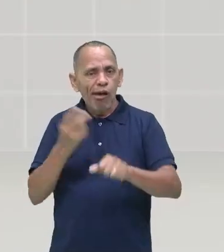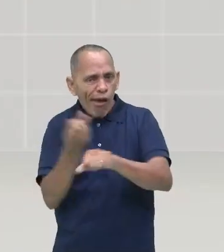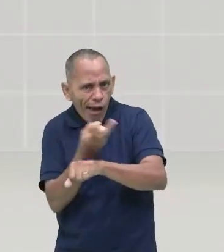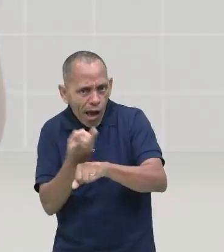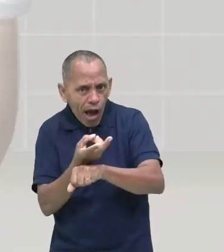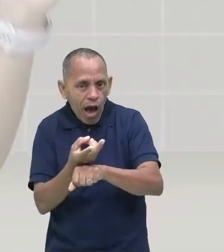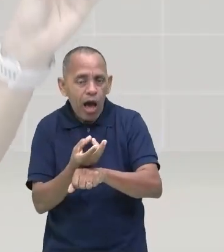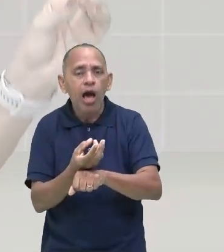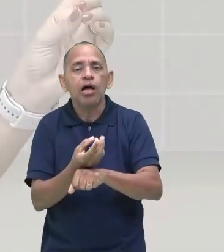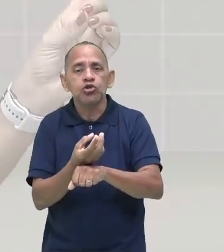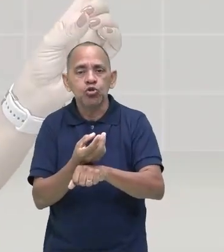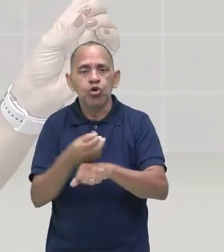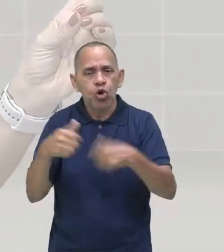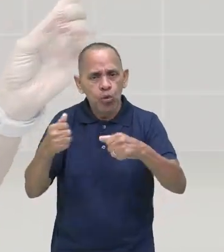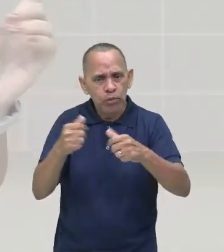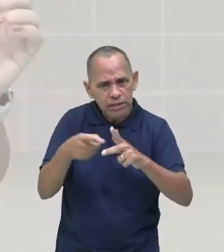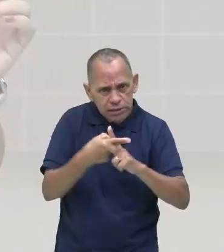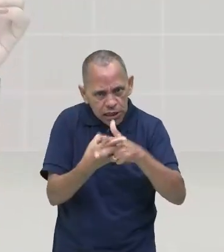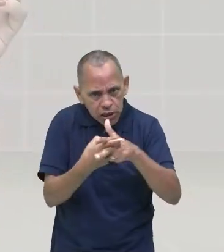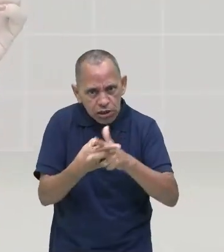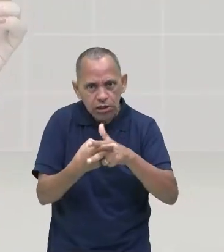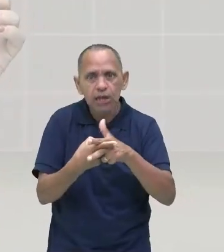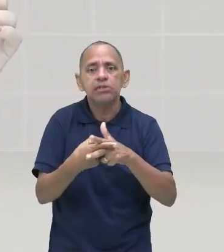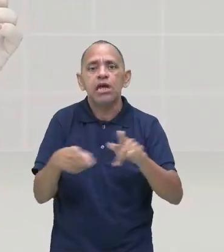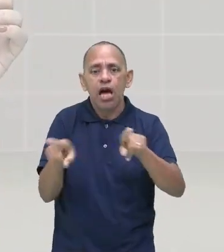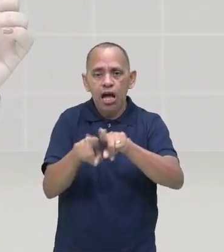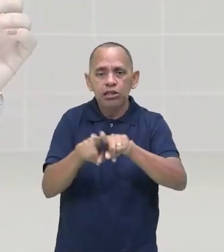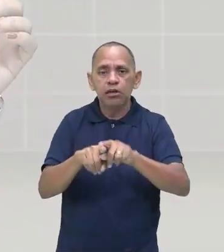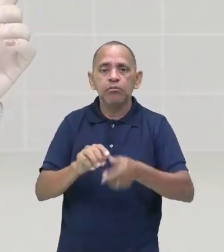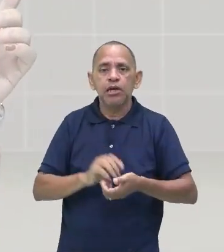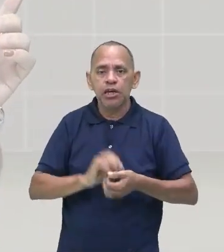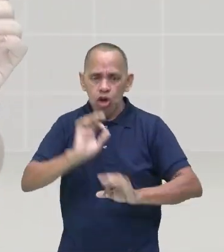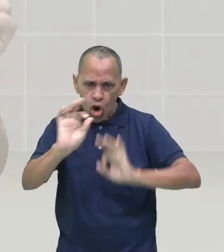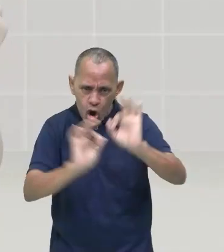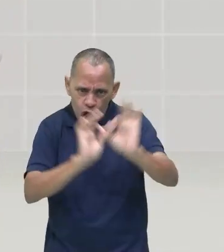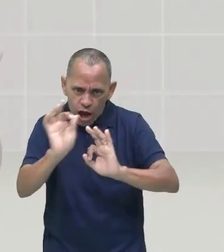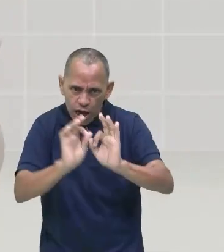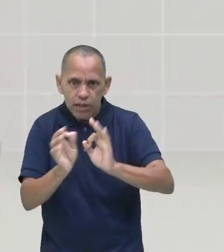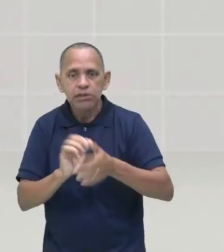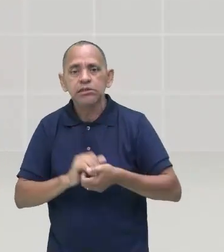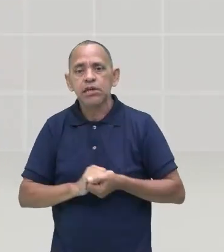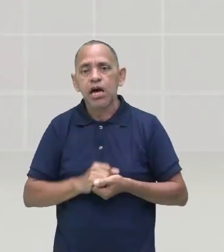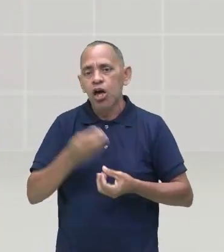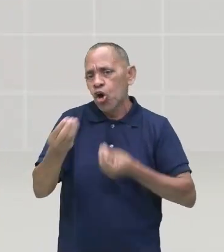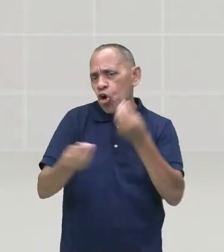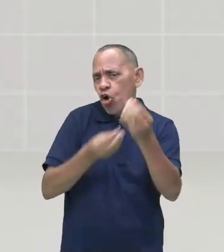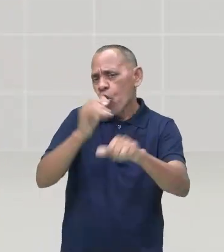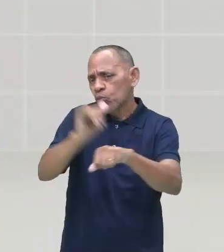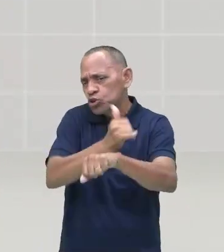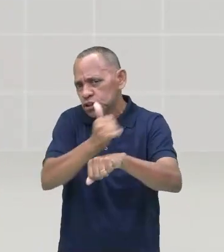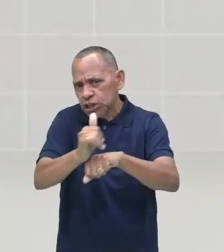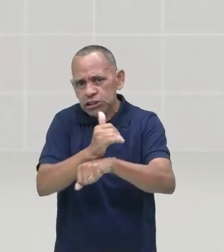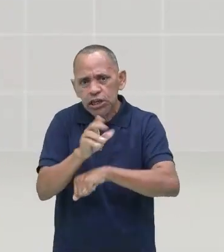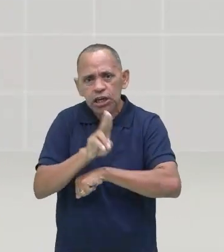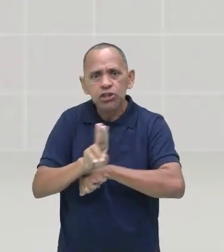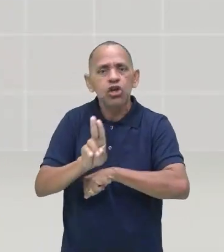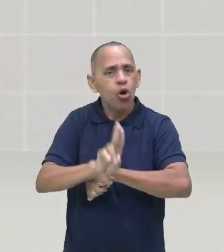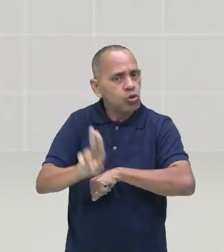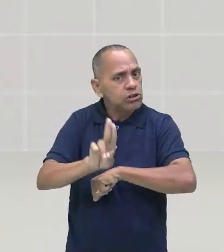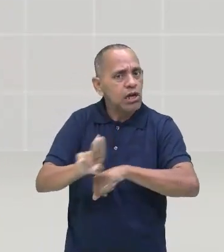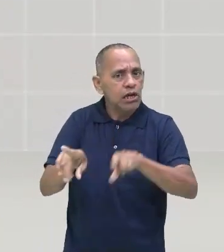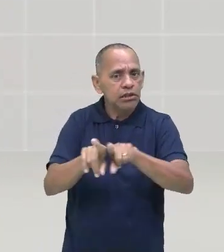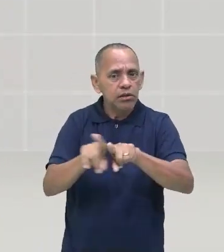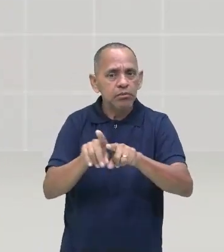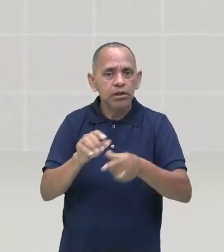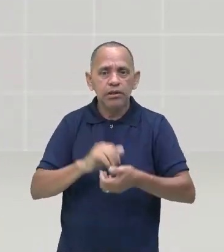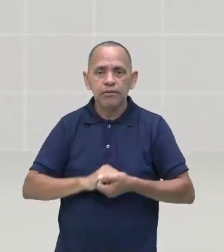né? Olhar pelo retrovisor, replanejar esta rota. Então, a avaliação formativa, que são esses